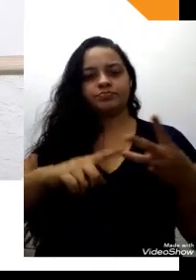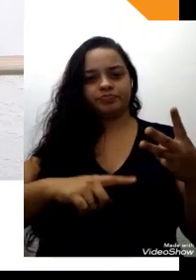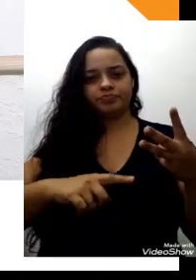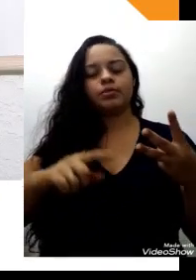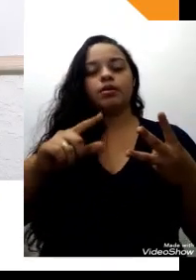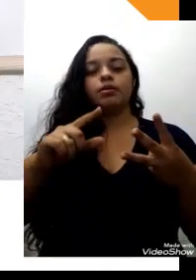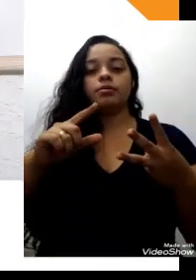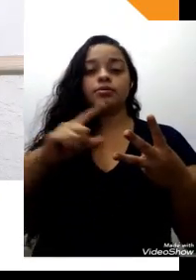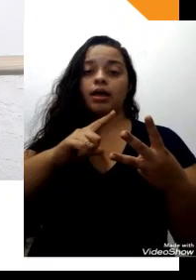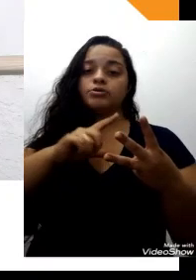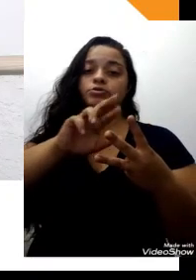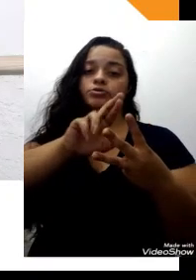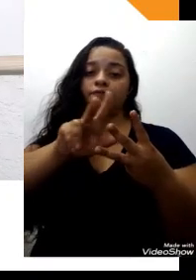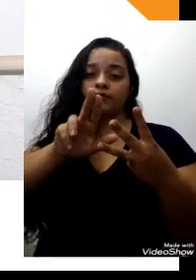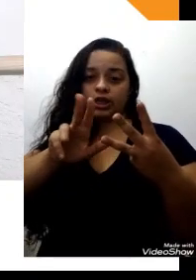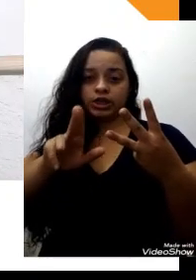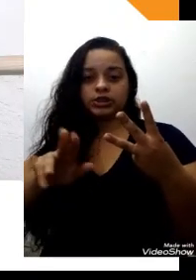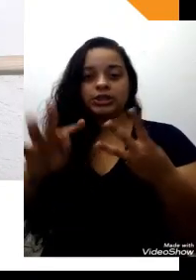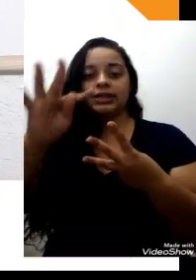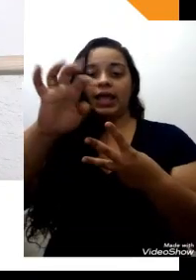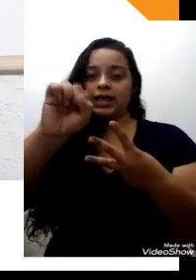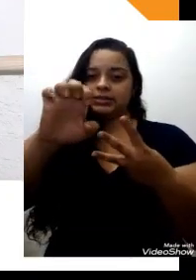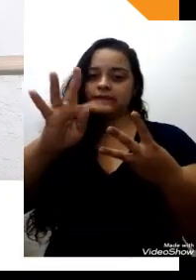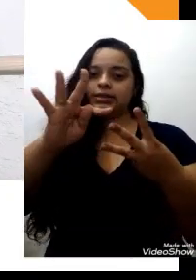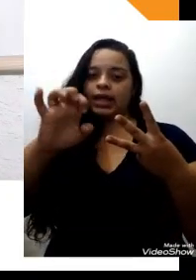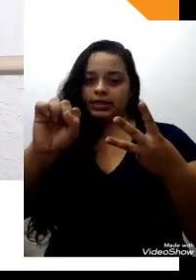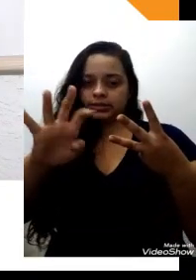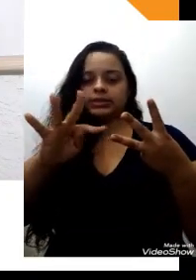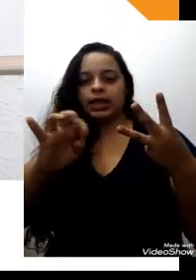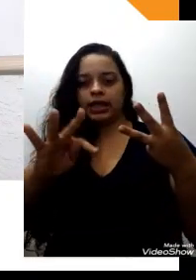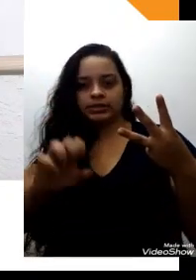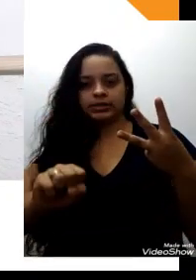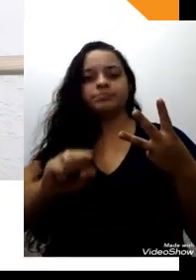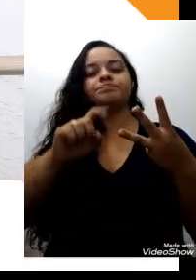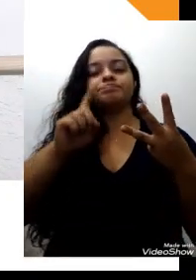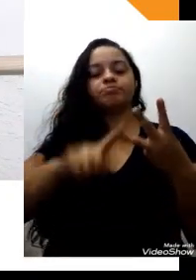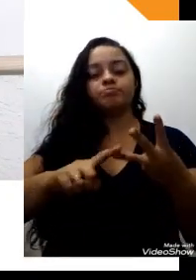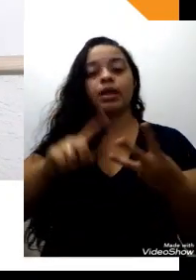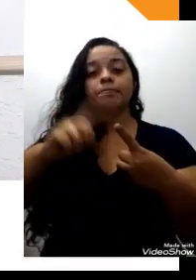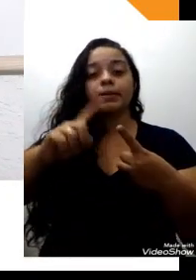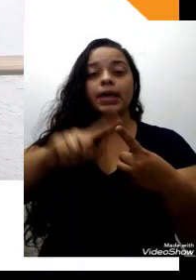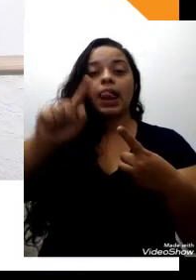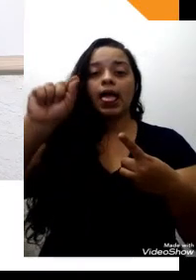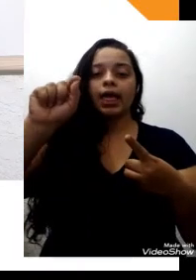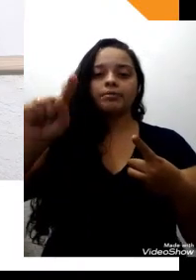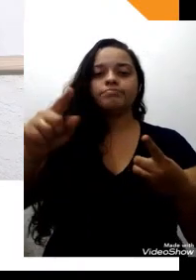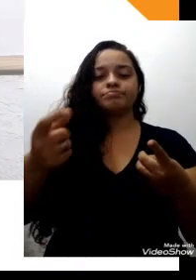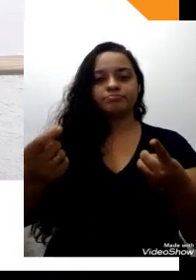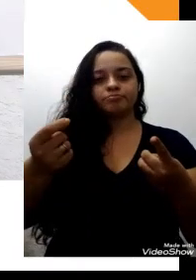3 nomenclaturas específicas que designam tipos de teses diferentes. A primeira delas é a